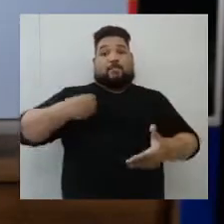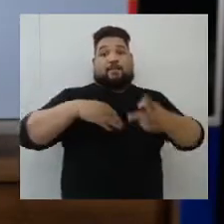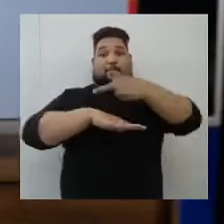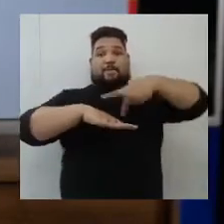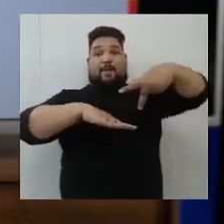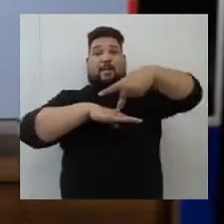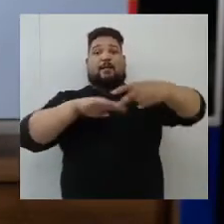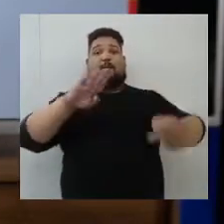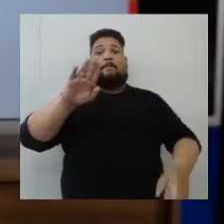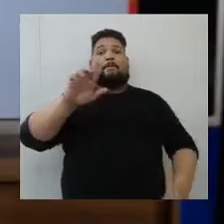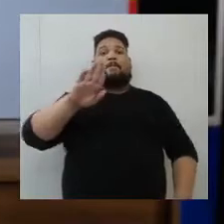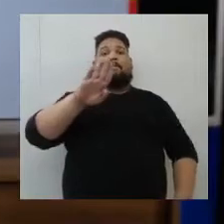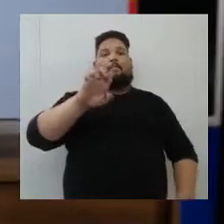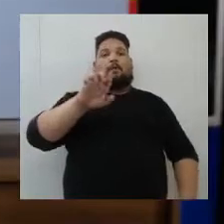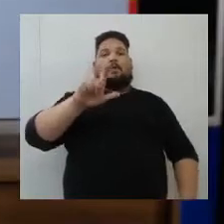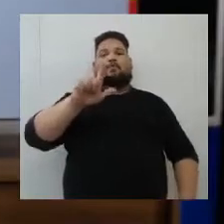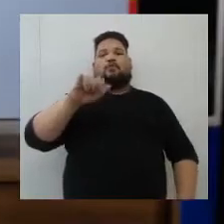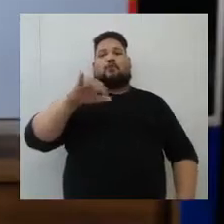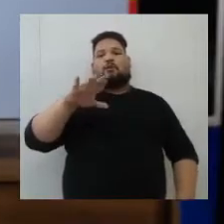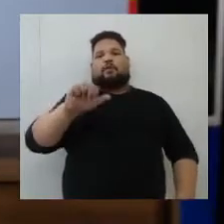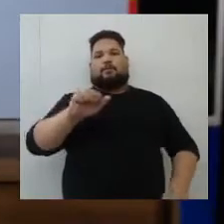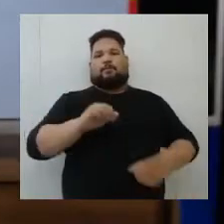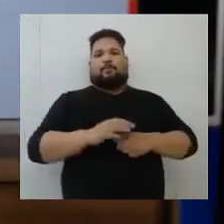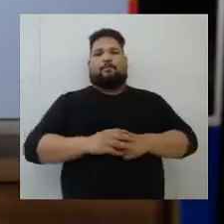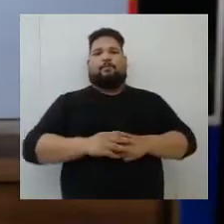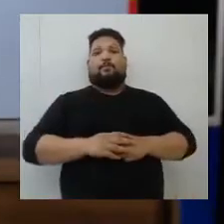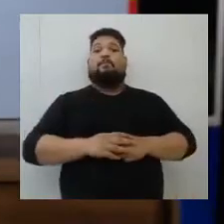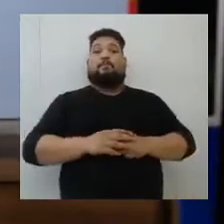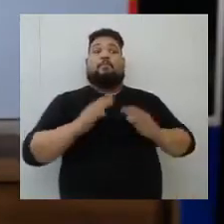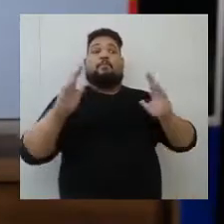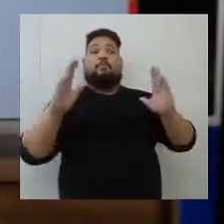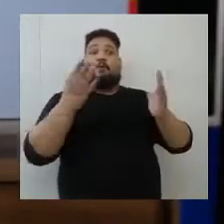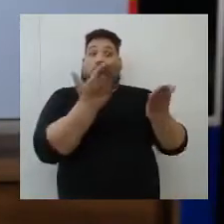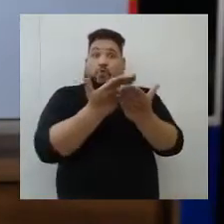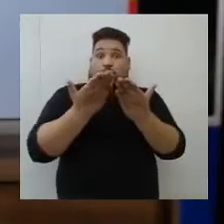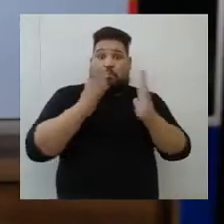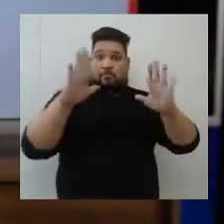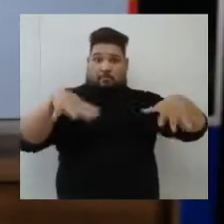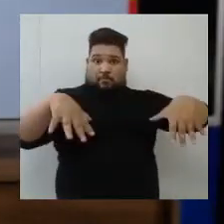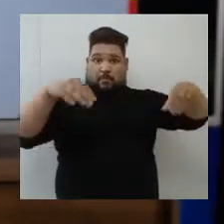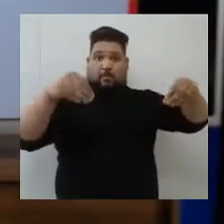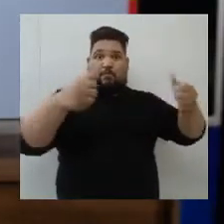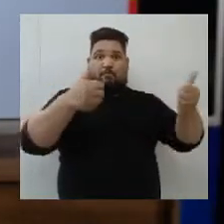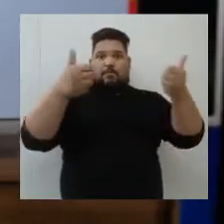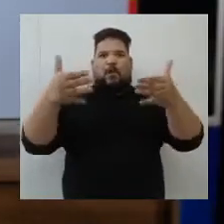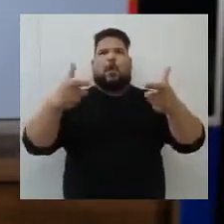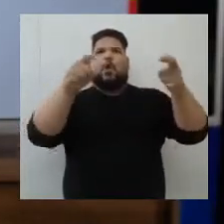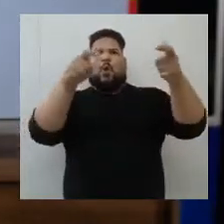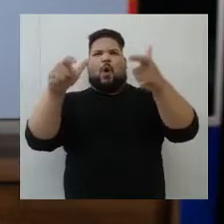Houveram relatos, existem medievalistas que trazem relatos de que em algumas regiões, pasmem, houve